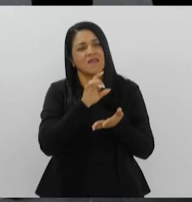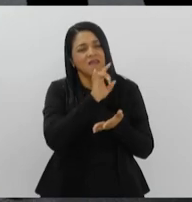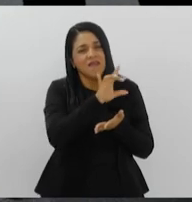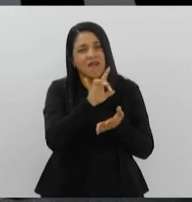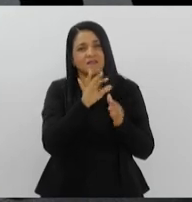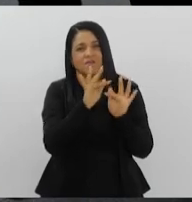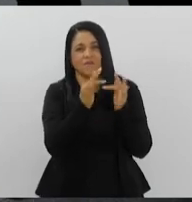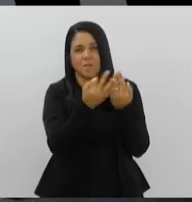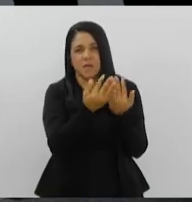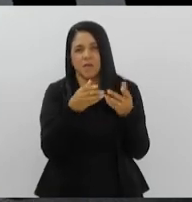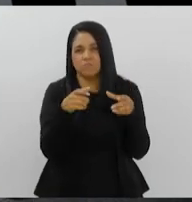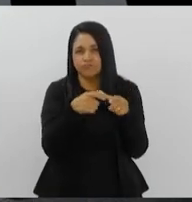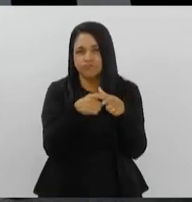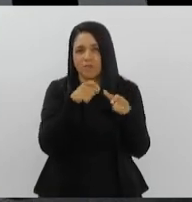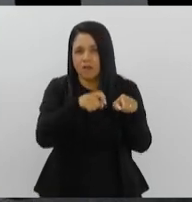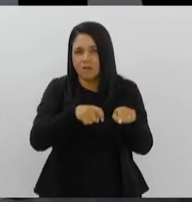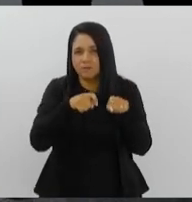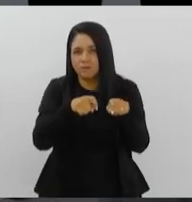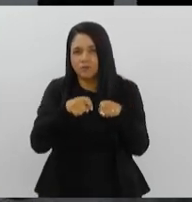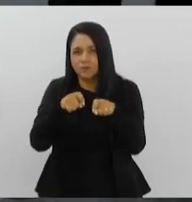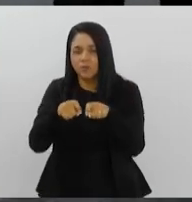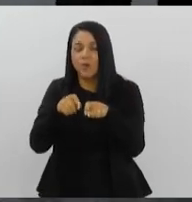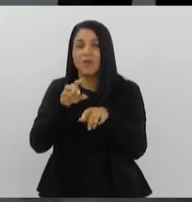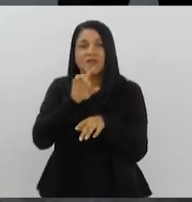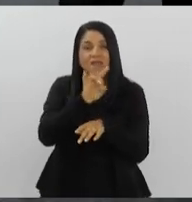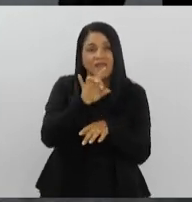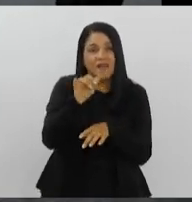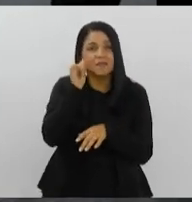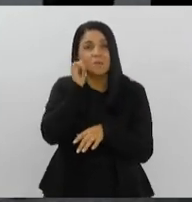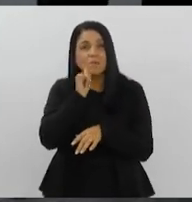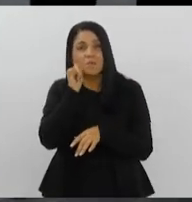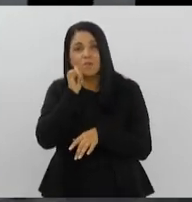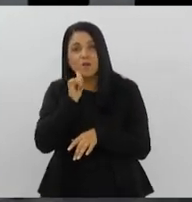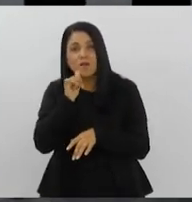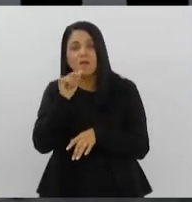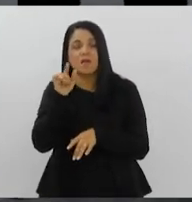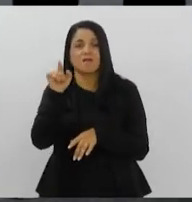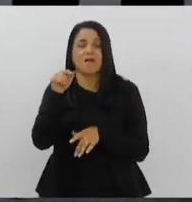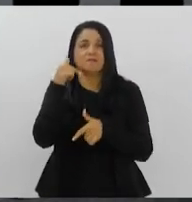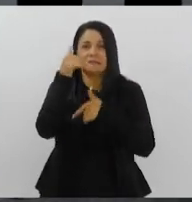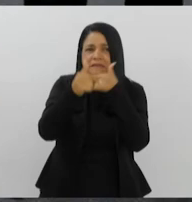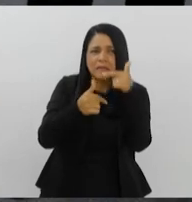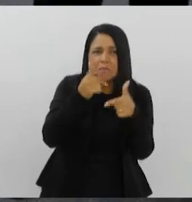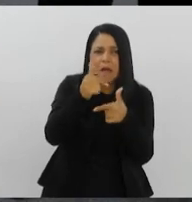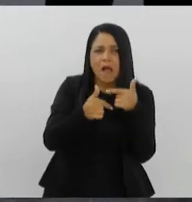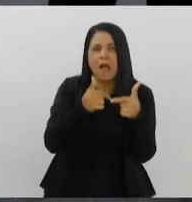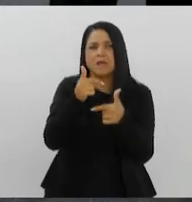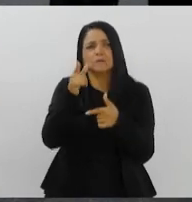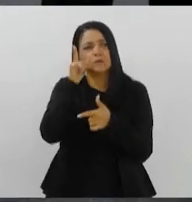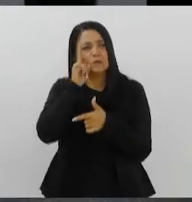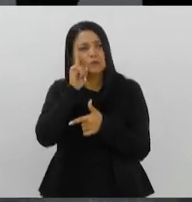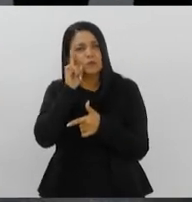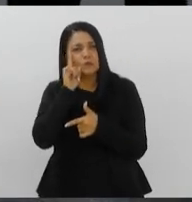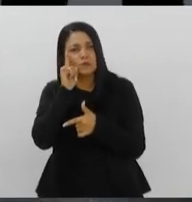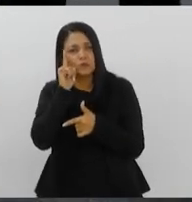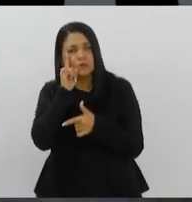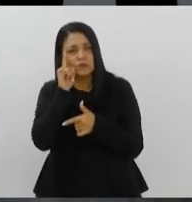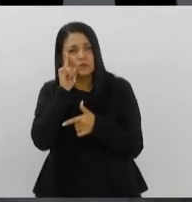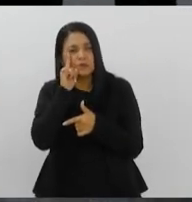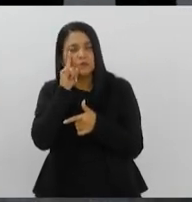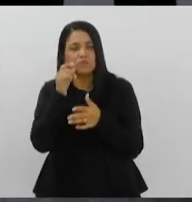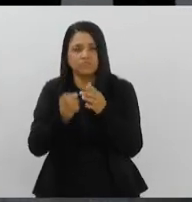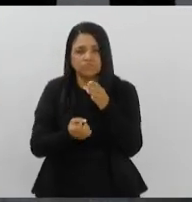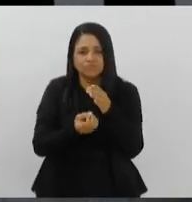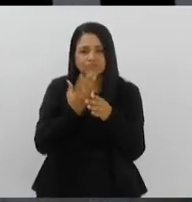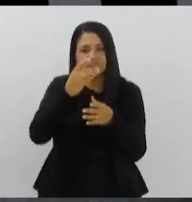família, chegar aqui para cada mulher que está aqui, mas que está lá na ponta todos os dias, fazendo a